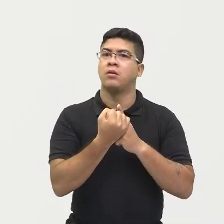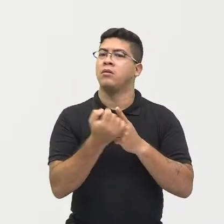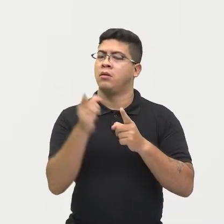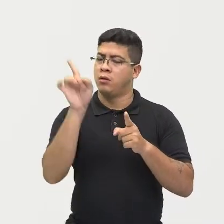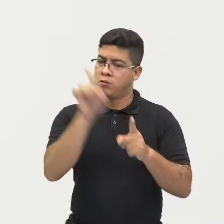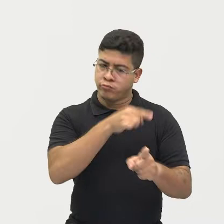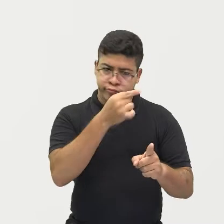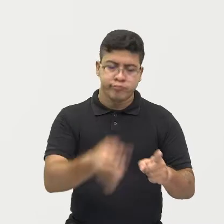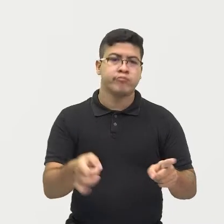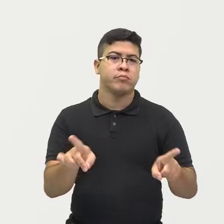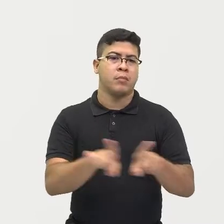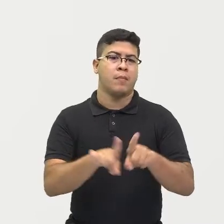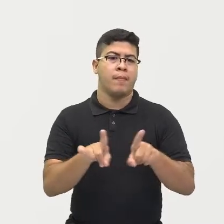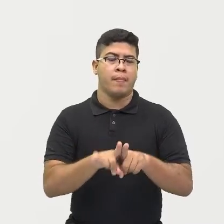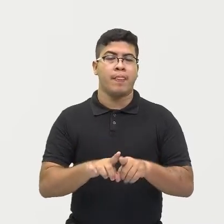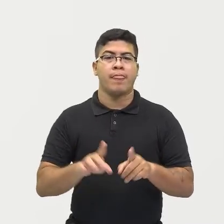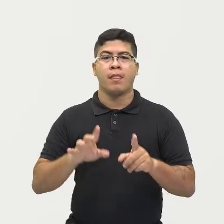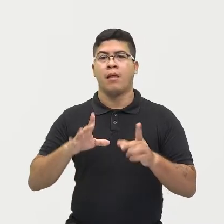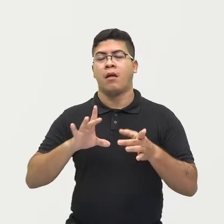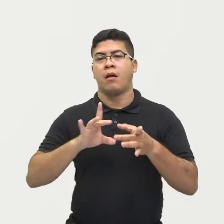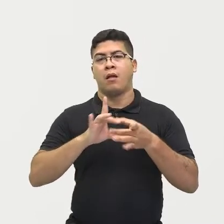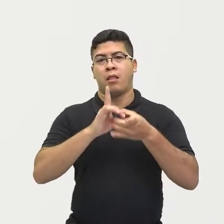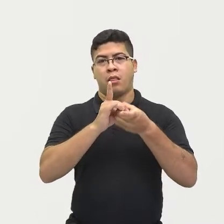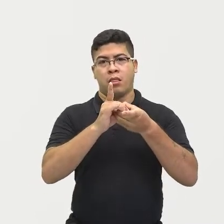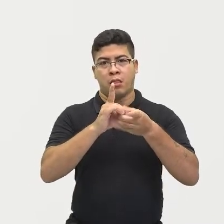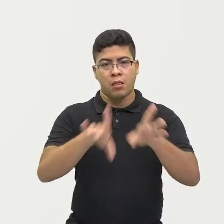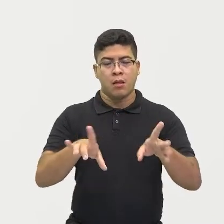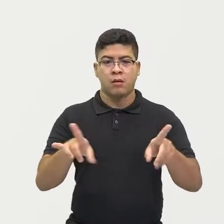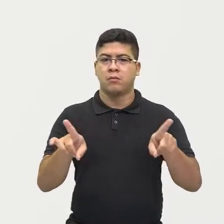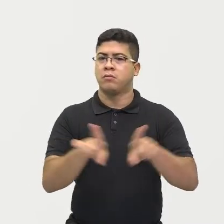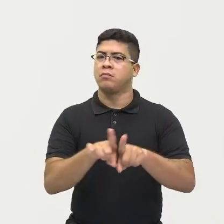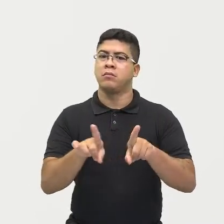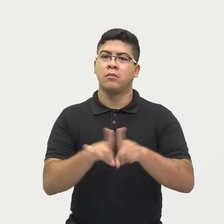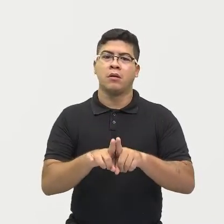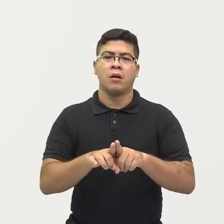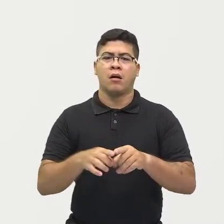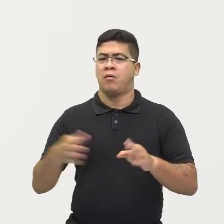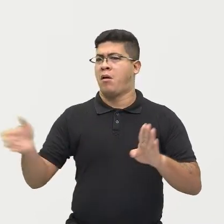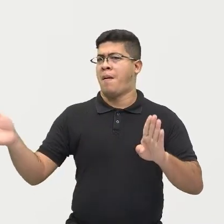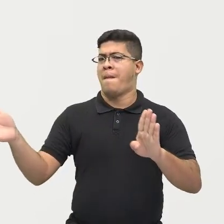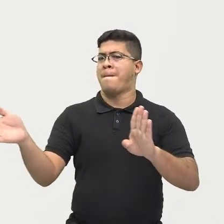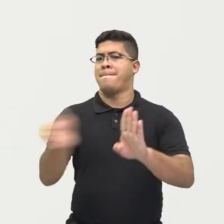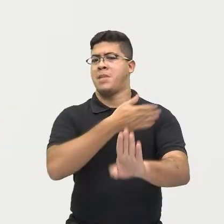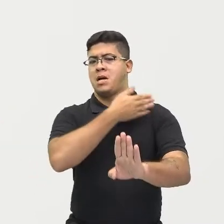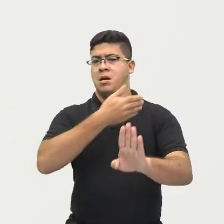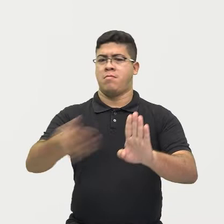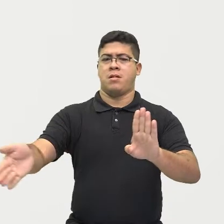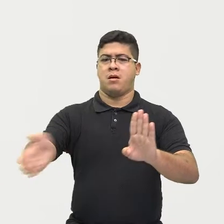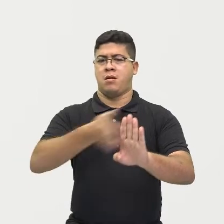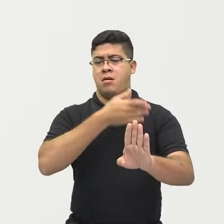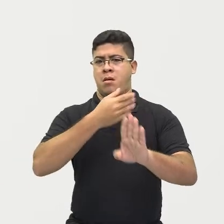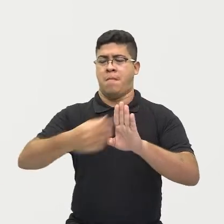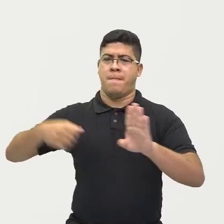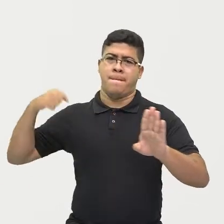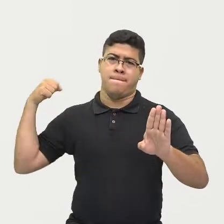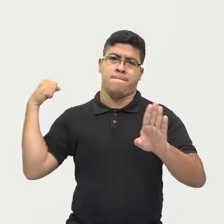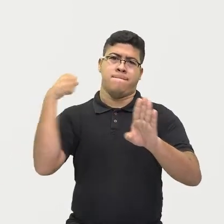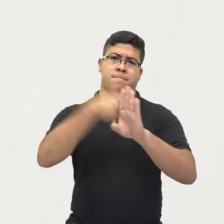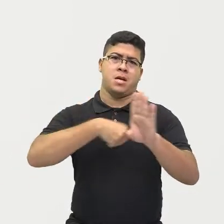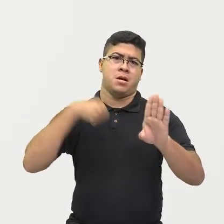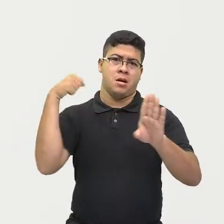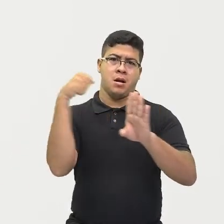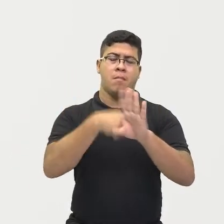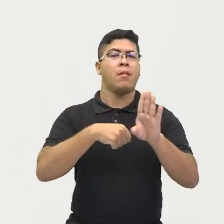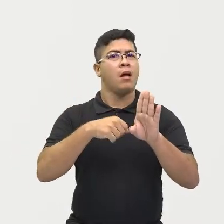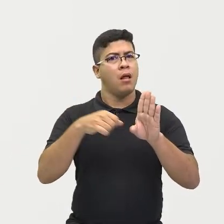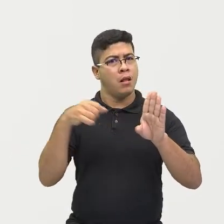ele era antidemocrático, exaltava a bofetada e o soco. Olha